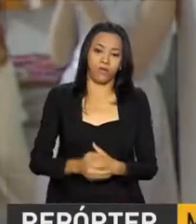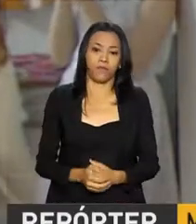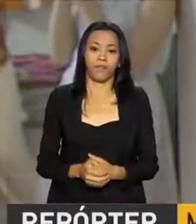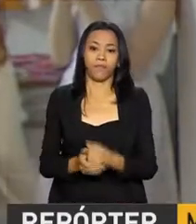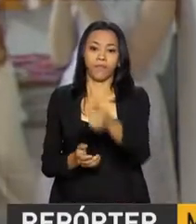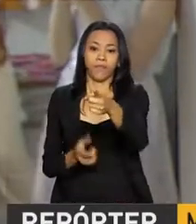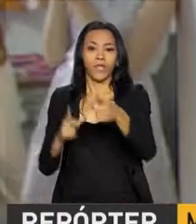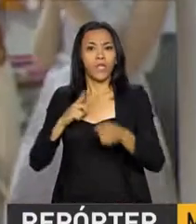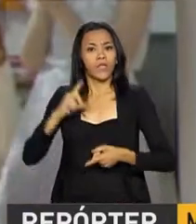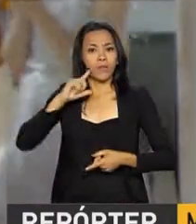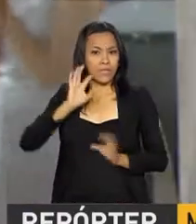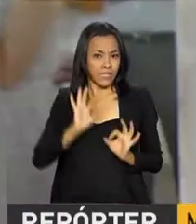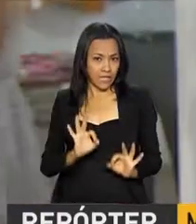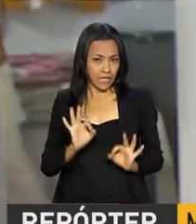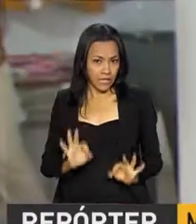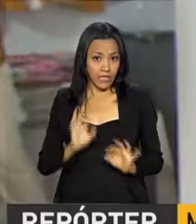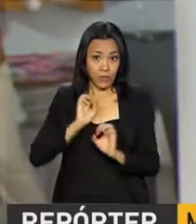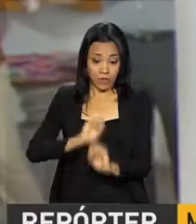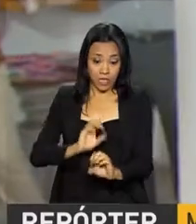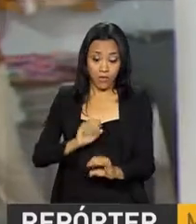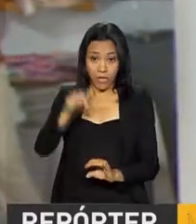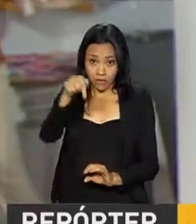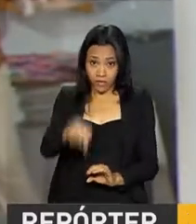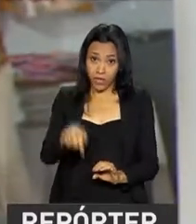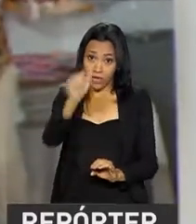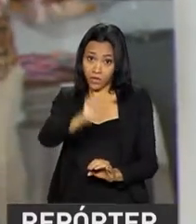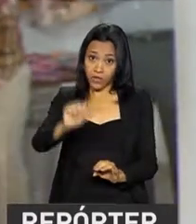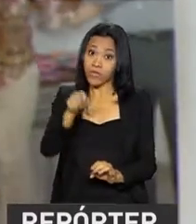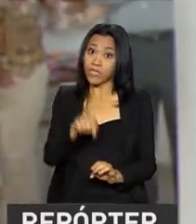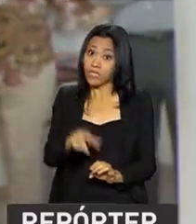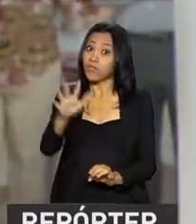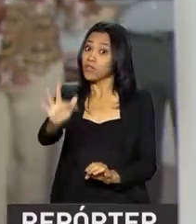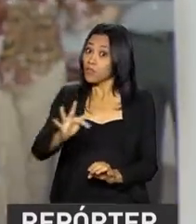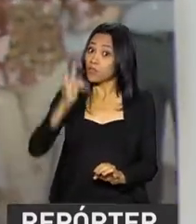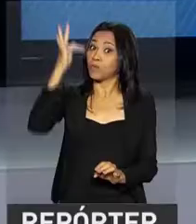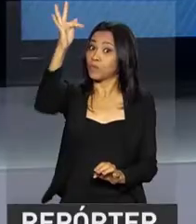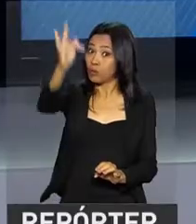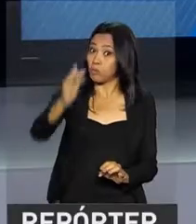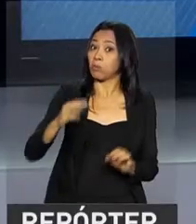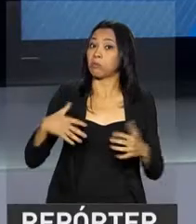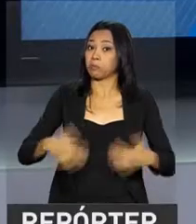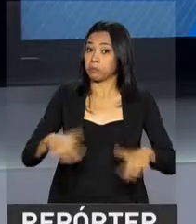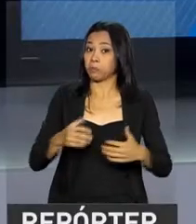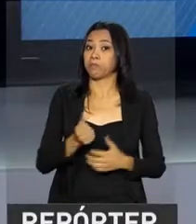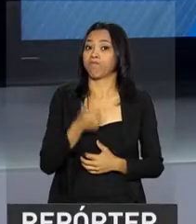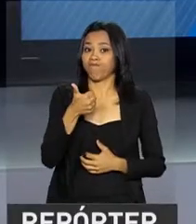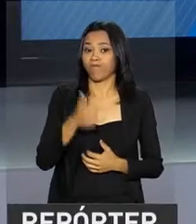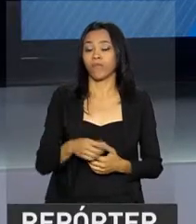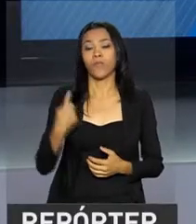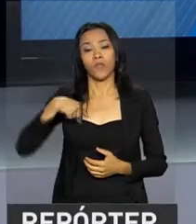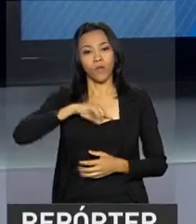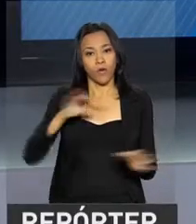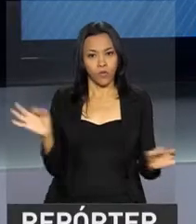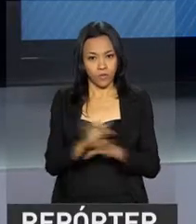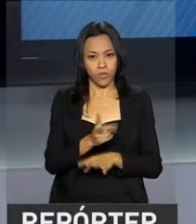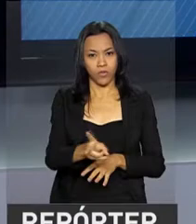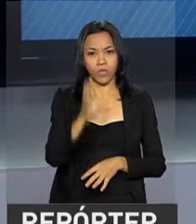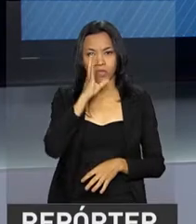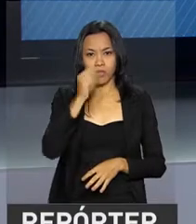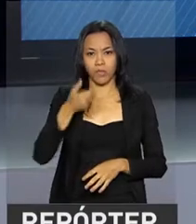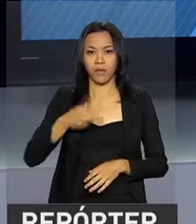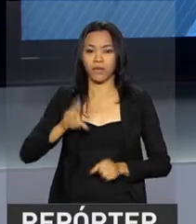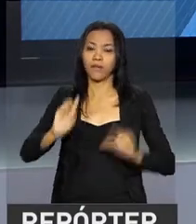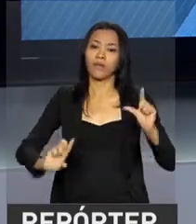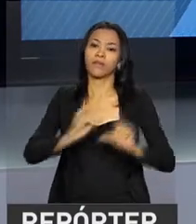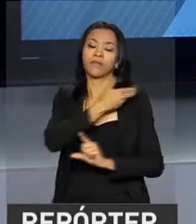os ensinamentos da instituição farão diferença no futuro dessas meninas. Nós ficamos por aqui. Continue com a gente